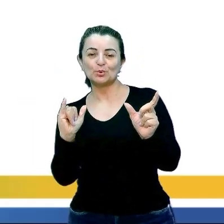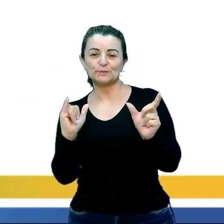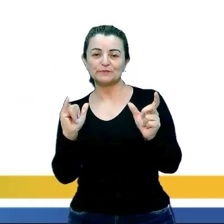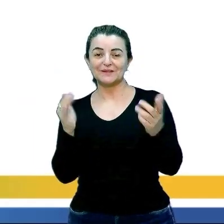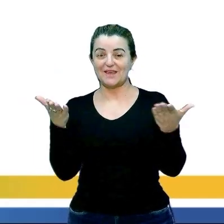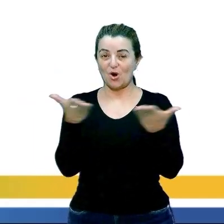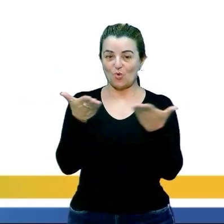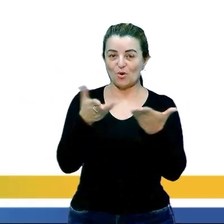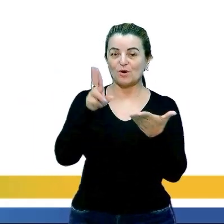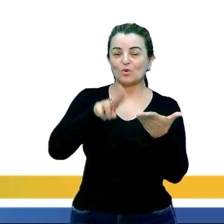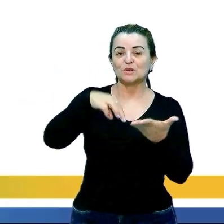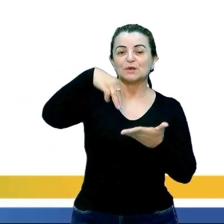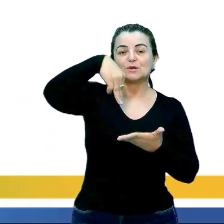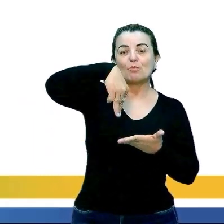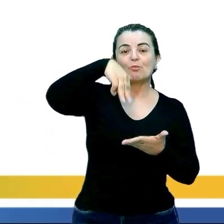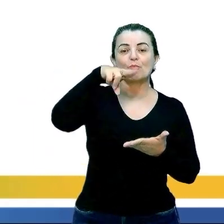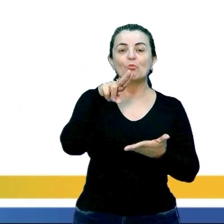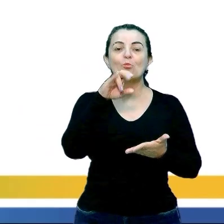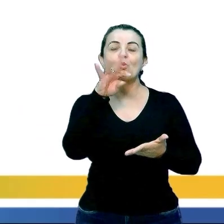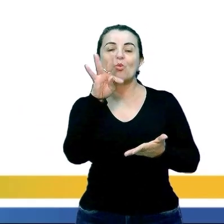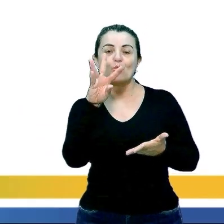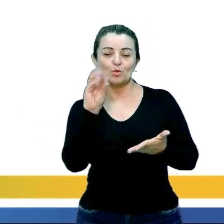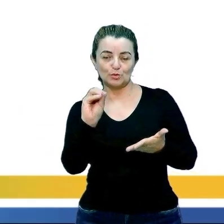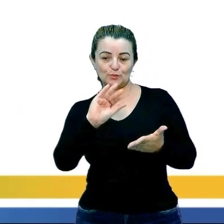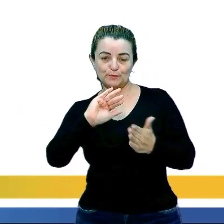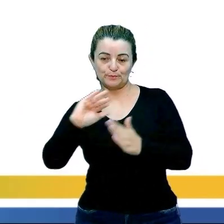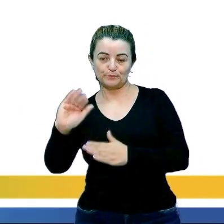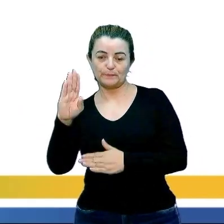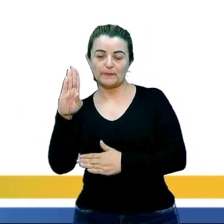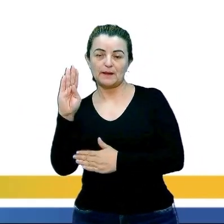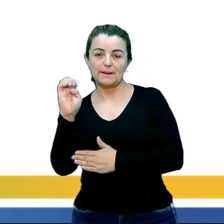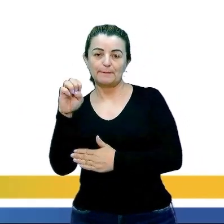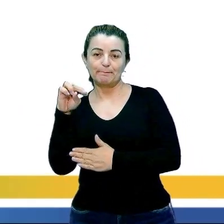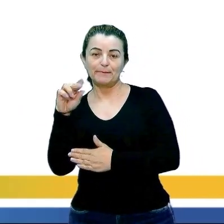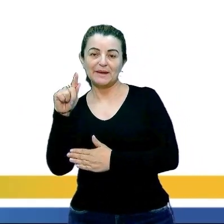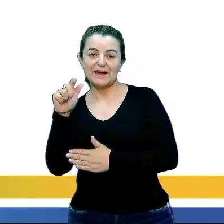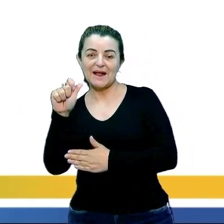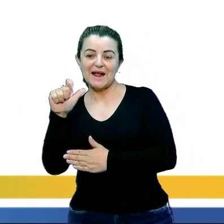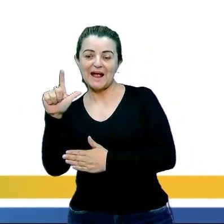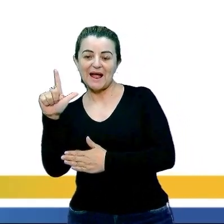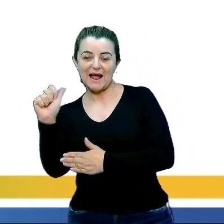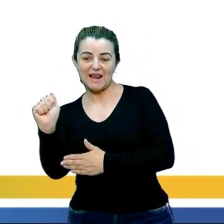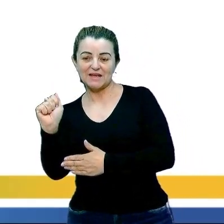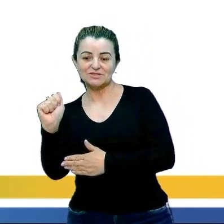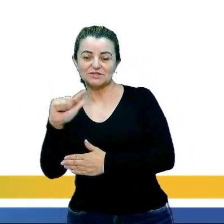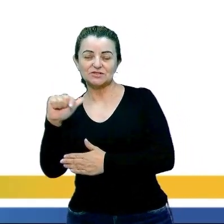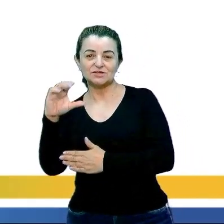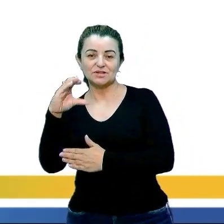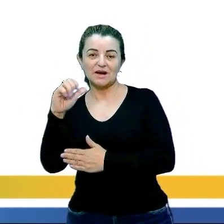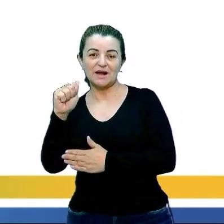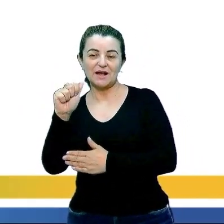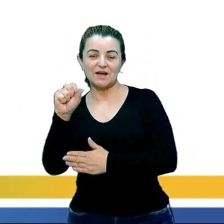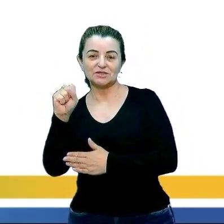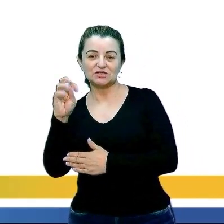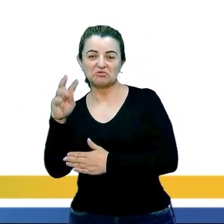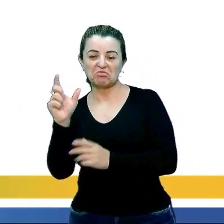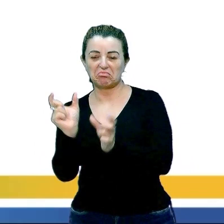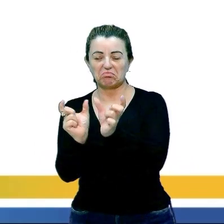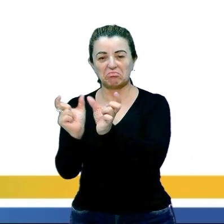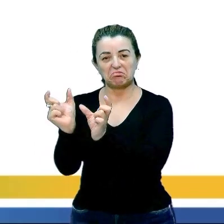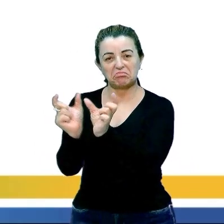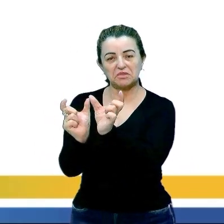utilizamos muito. E o bengala de castão de ouro, eu tenho também um